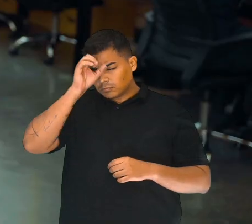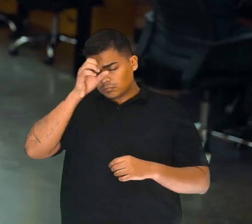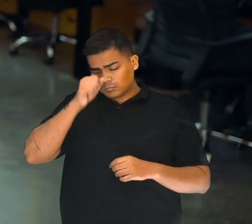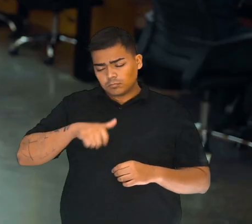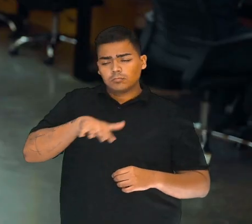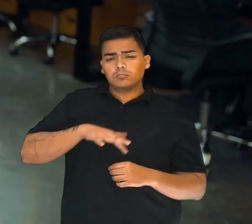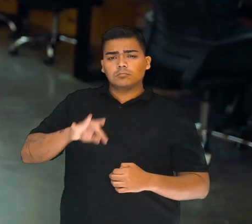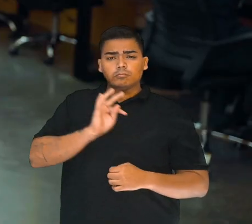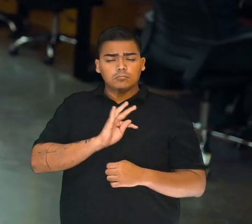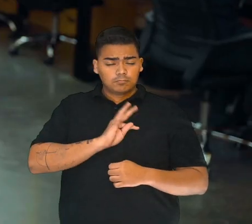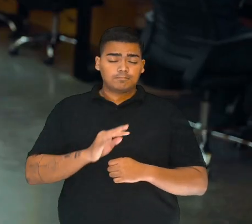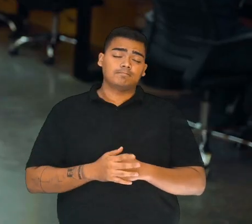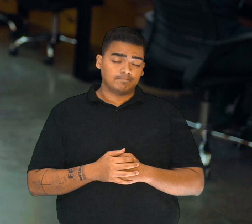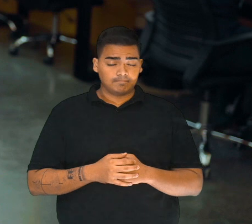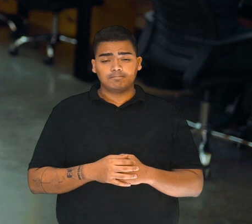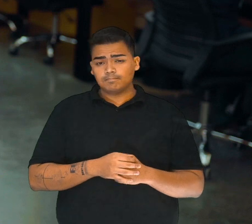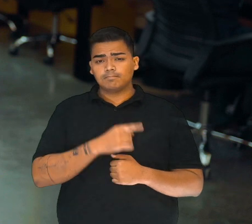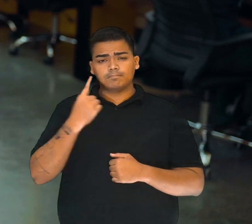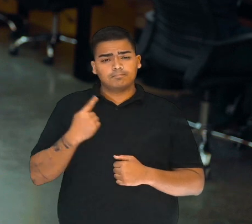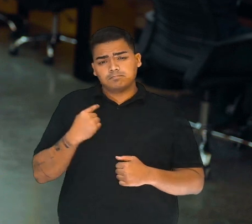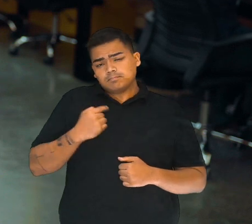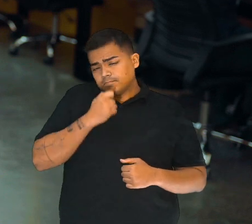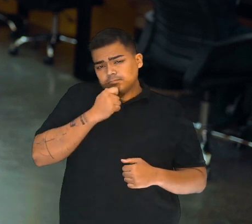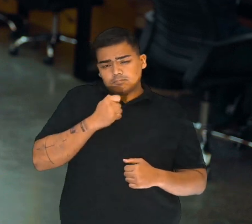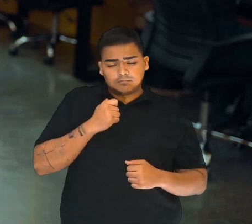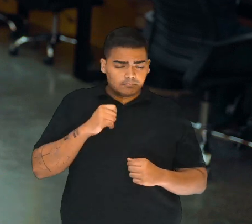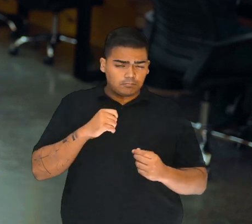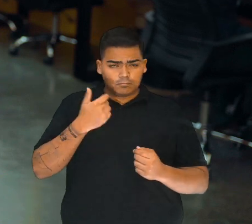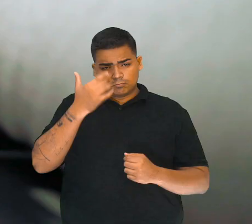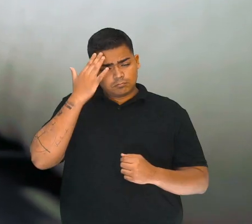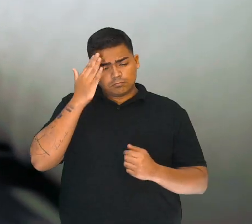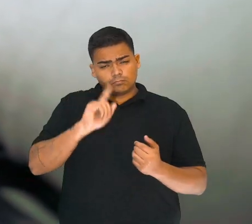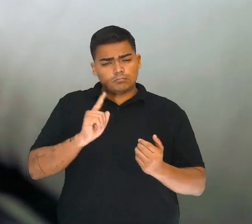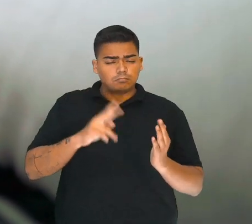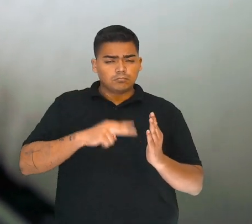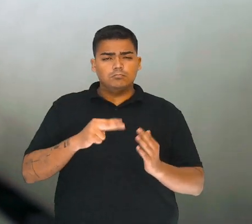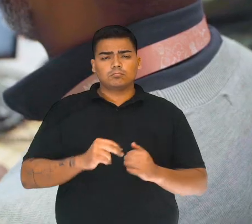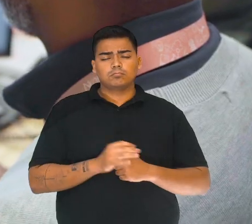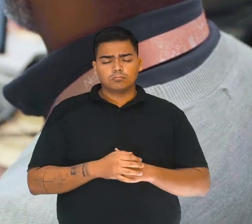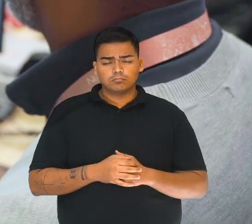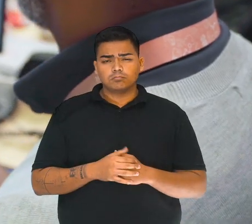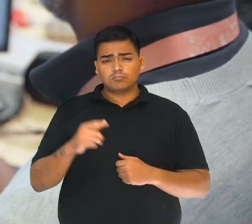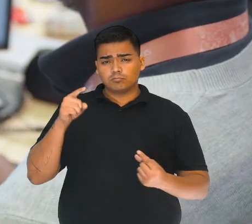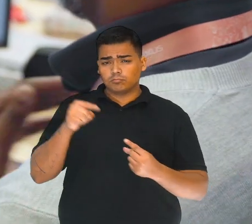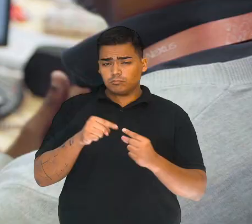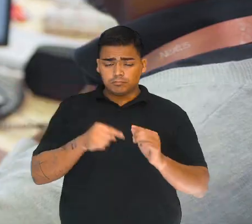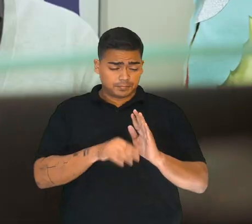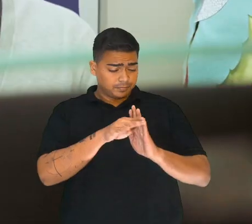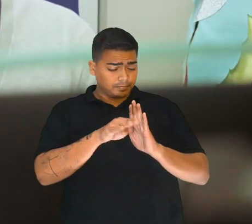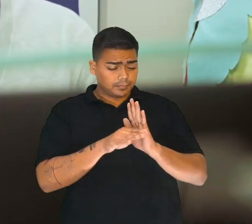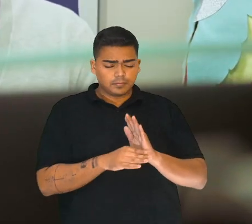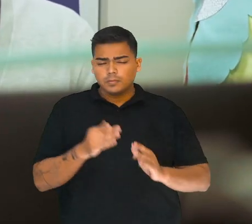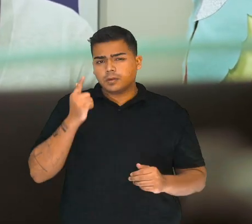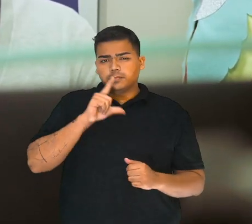parte técnica, né? Somos engenheiros e a gente, digamos, não sabia como empreender ainda. Então, o grande objetivo desses